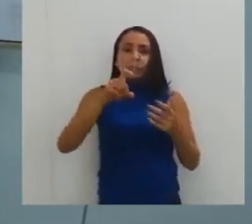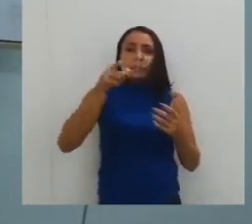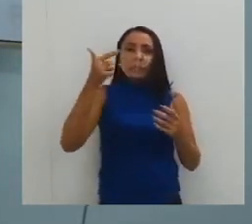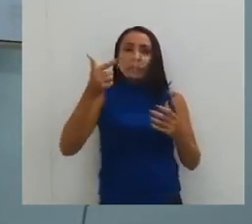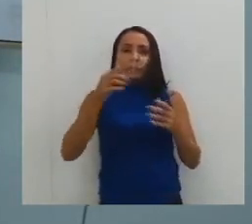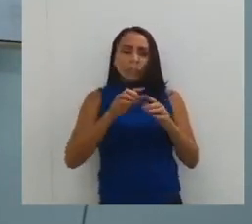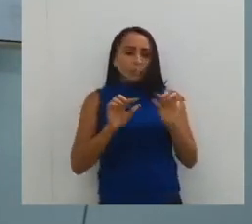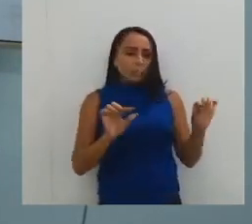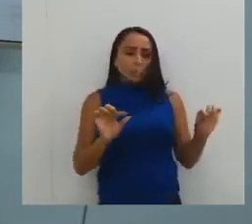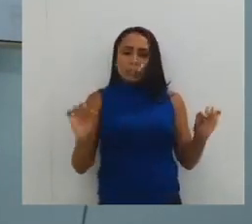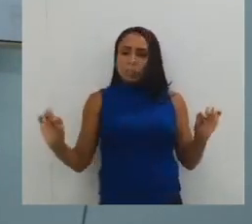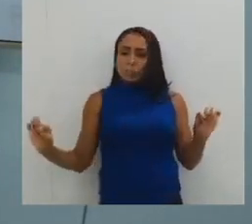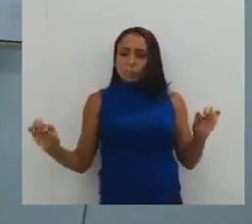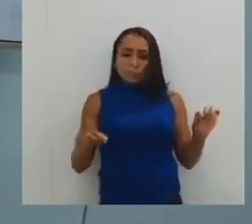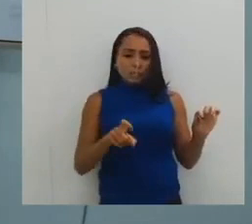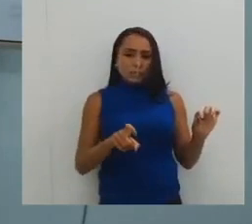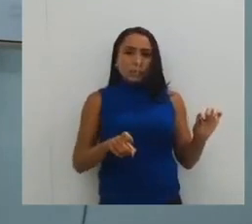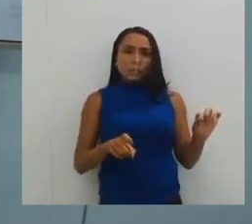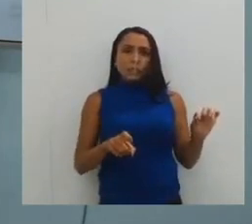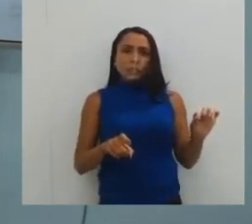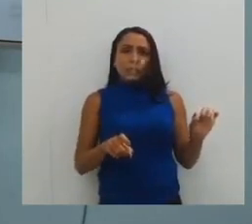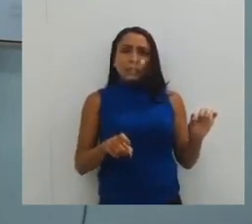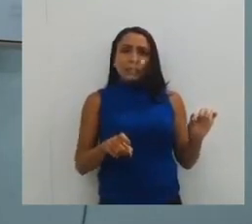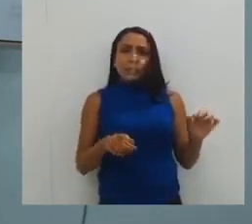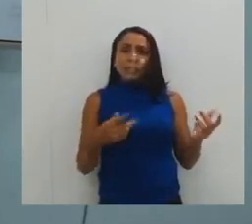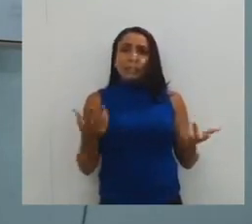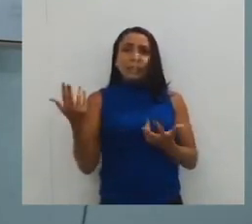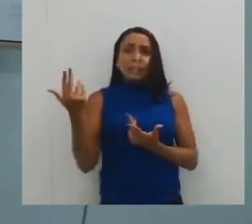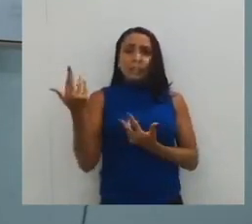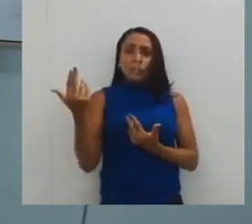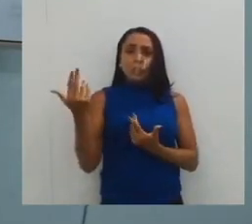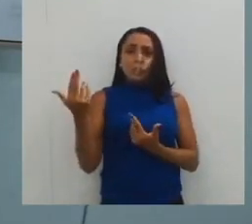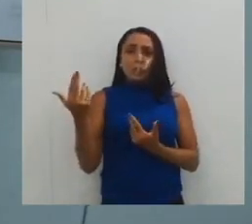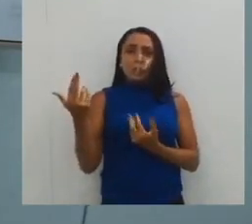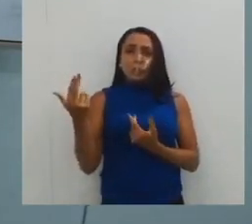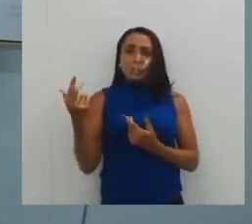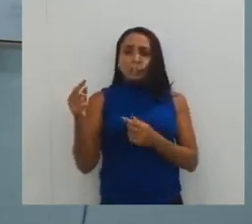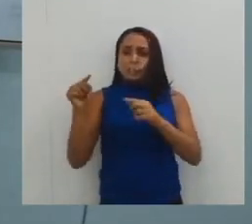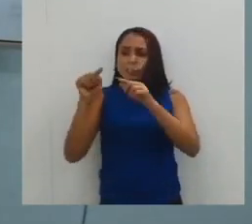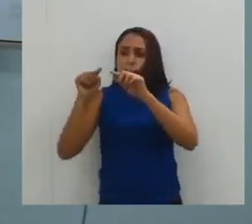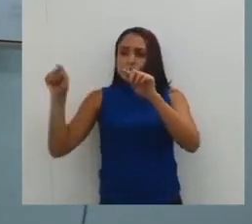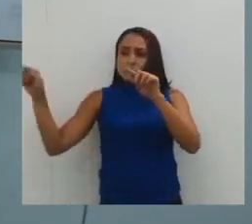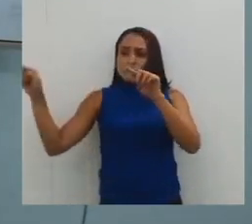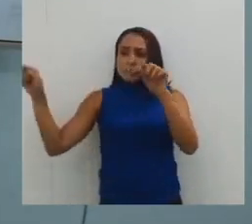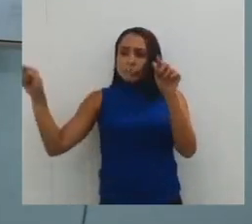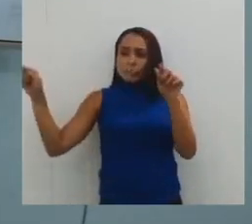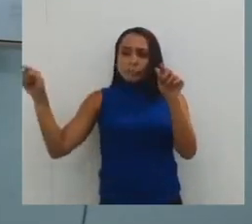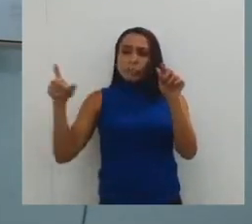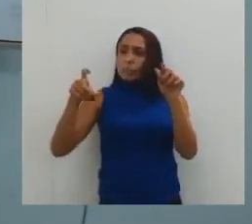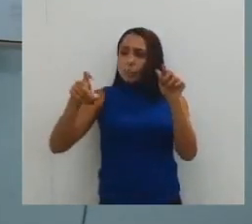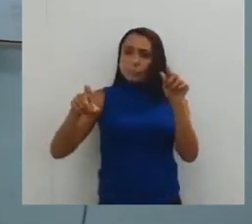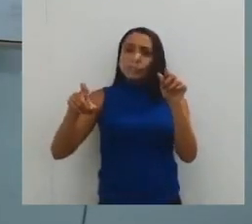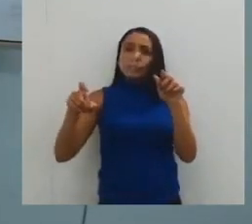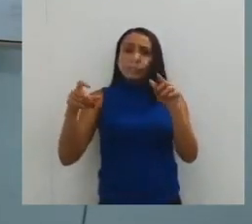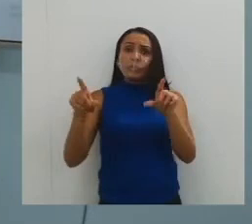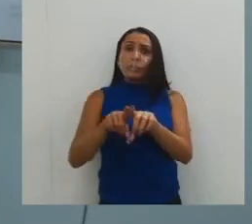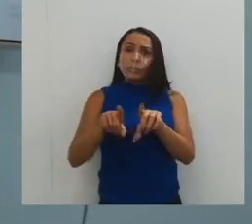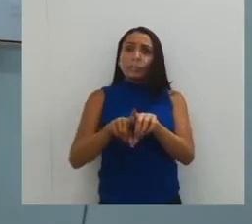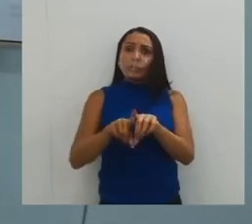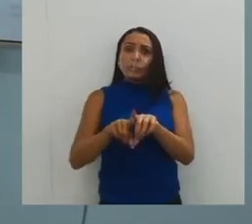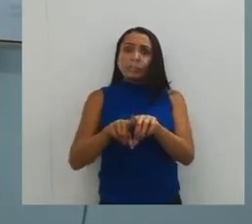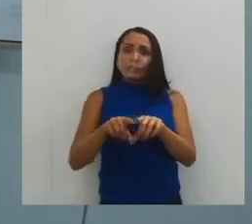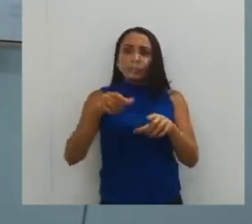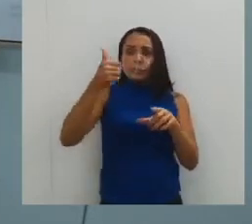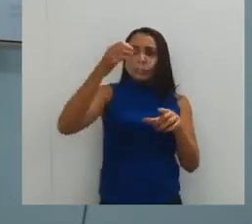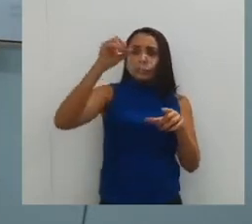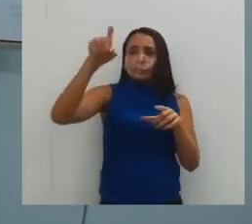lado aqui é x, que é o mesmo lado ó, daqui, ó. Por isso que aqui é x. Se a área é 10x,